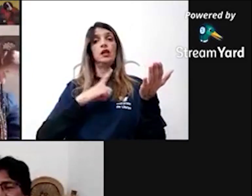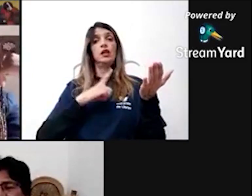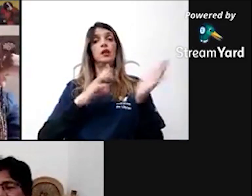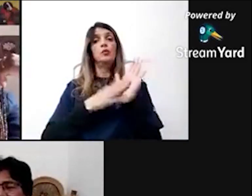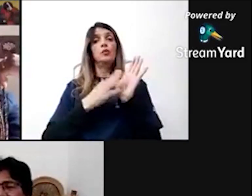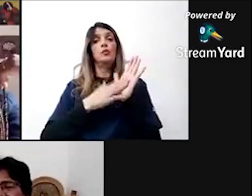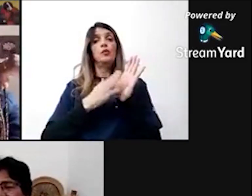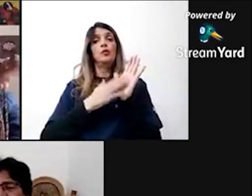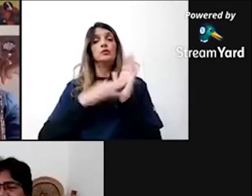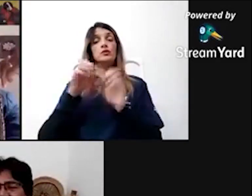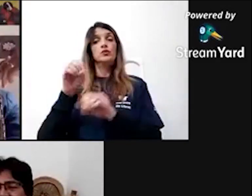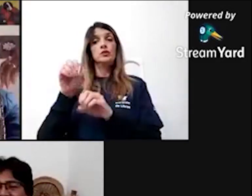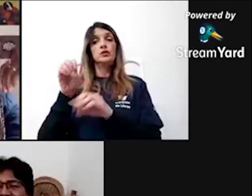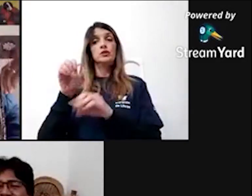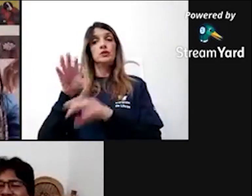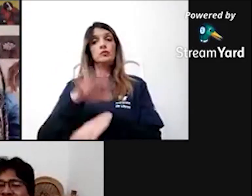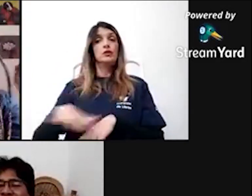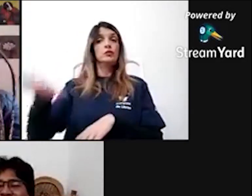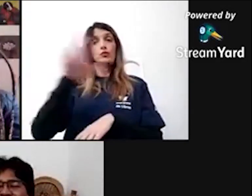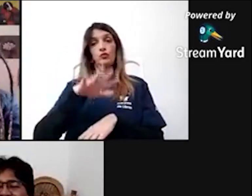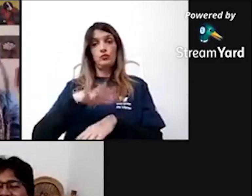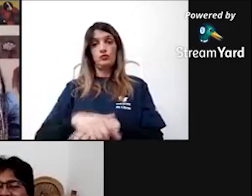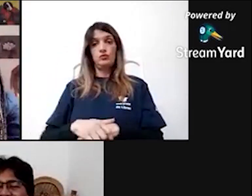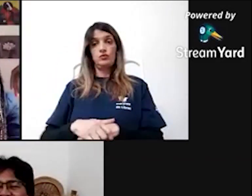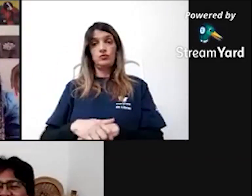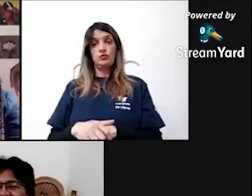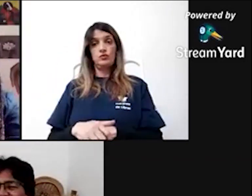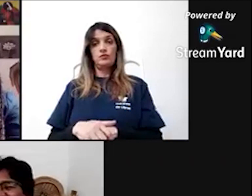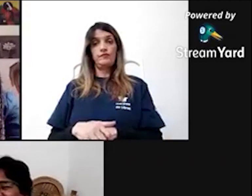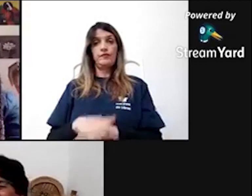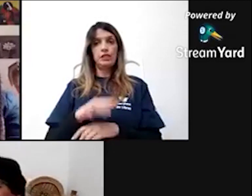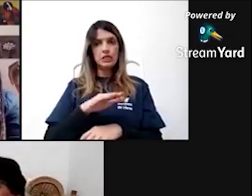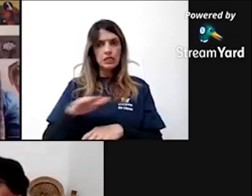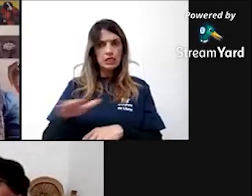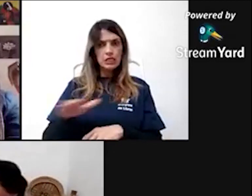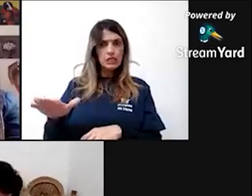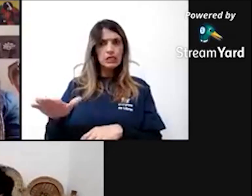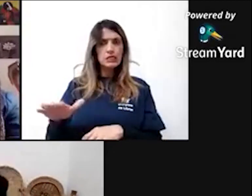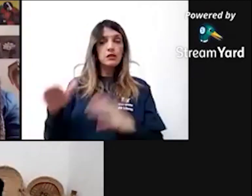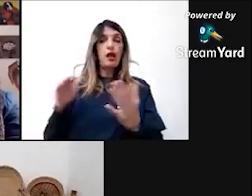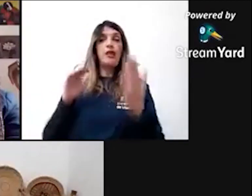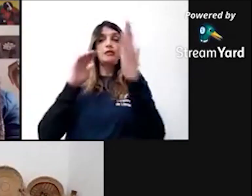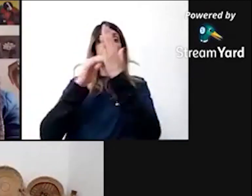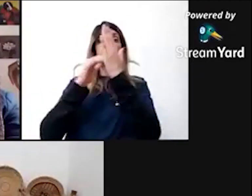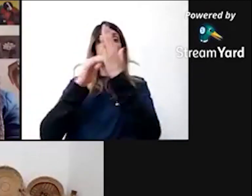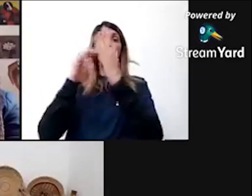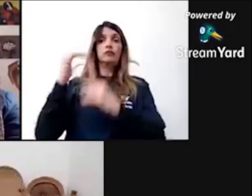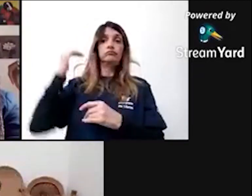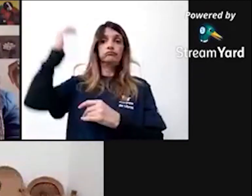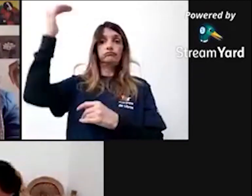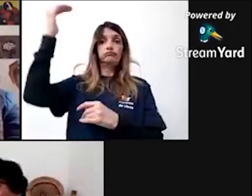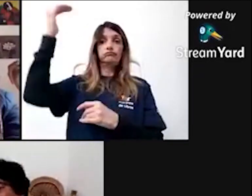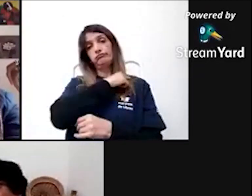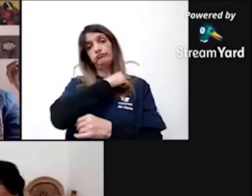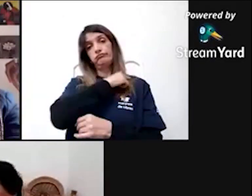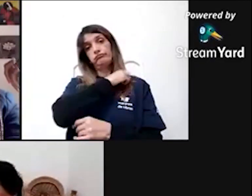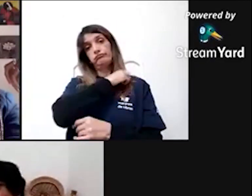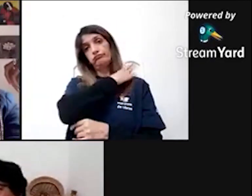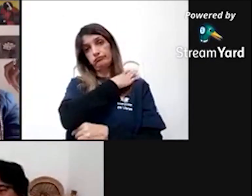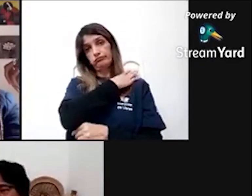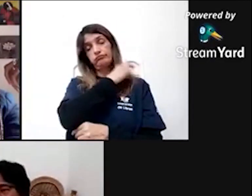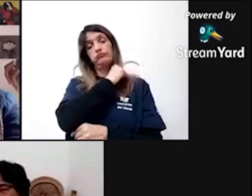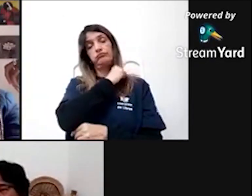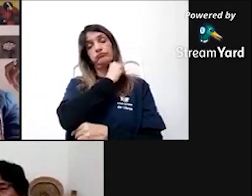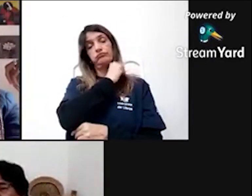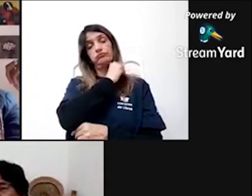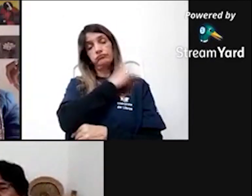de educação para todos, né, para as crianças pequenas até para o ensino médio. Obviamente, isso